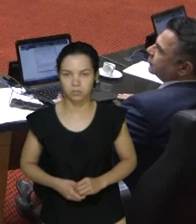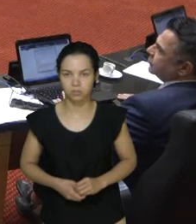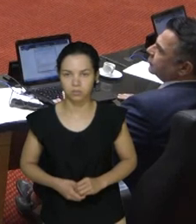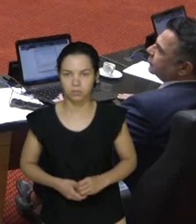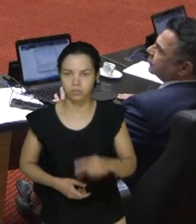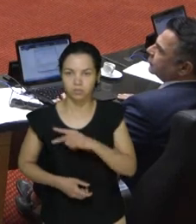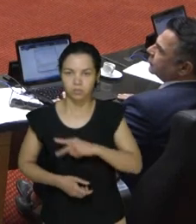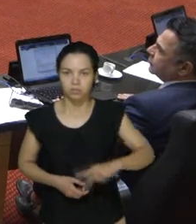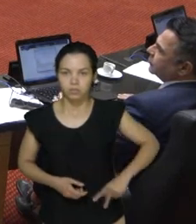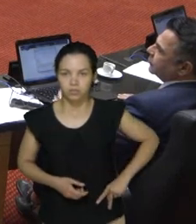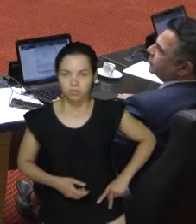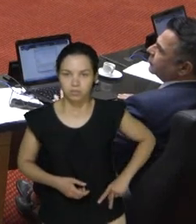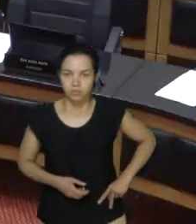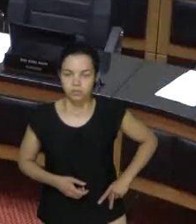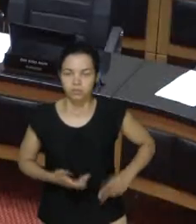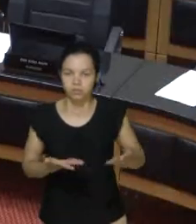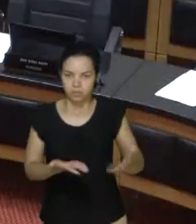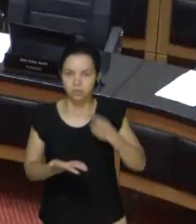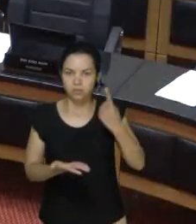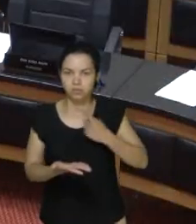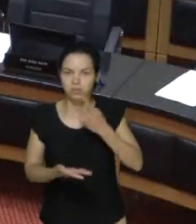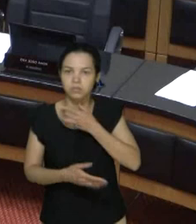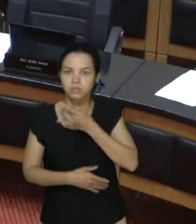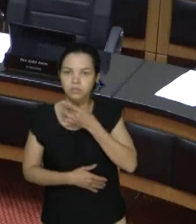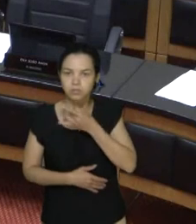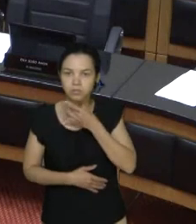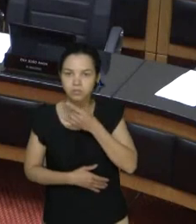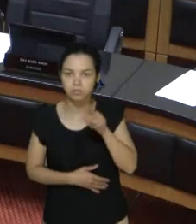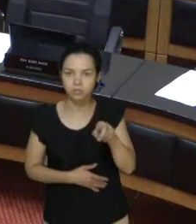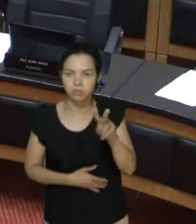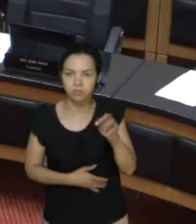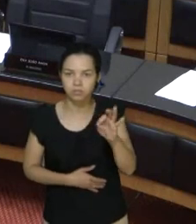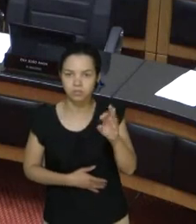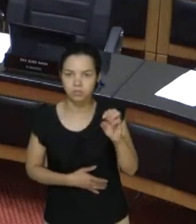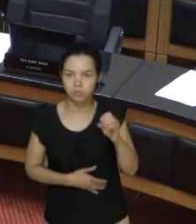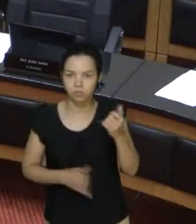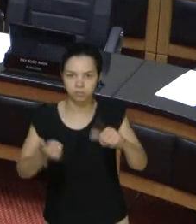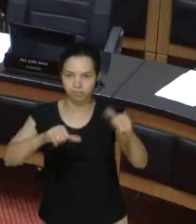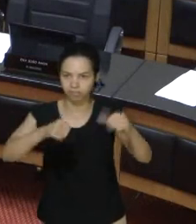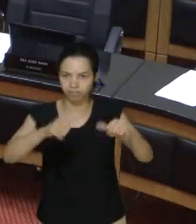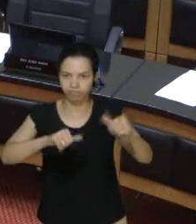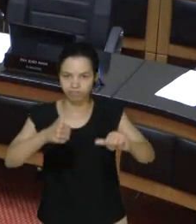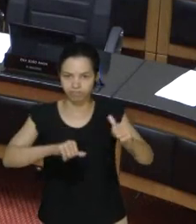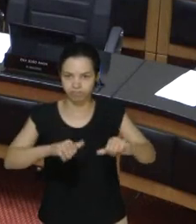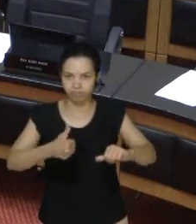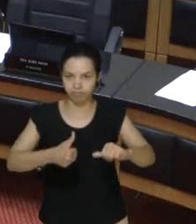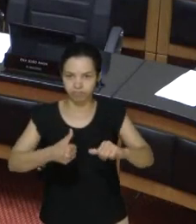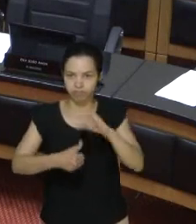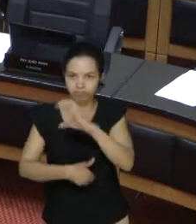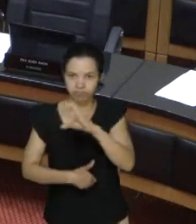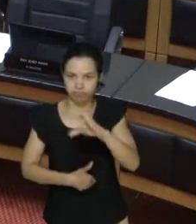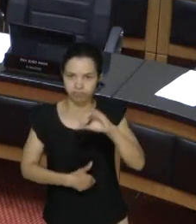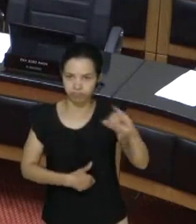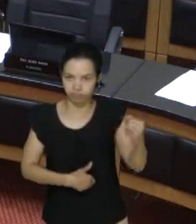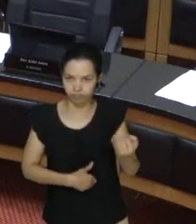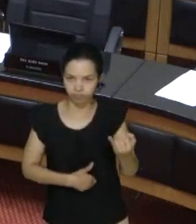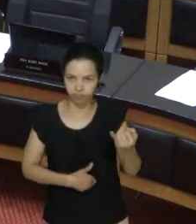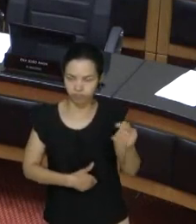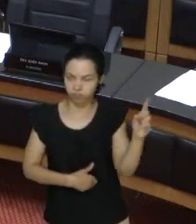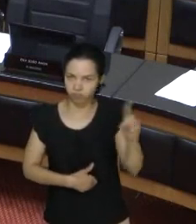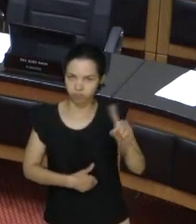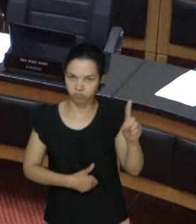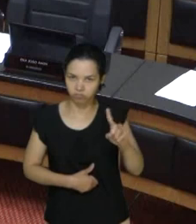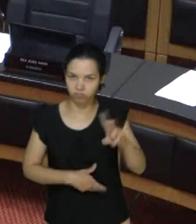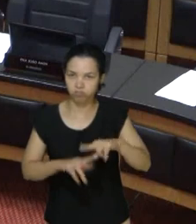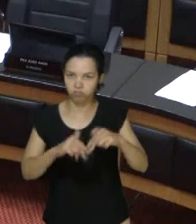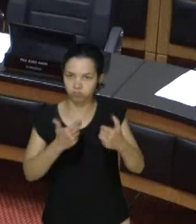Presidente, não, deputado, este veto ele não foi analisado na CCJ e, por